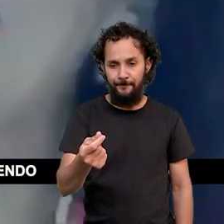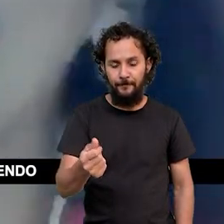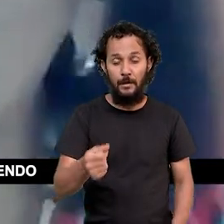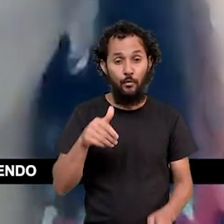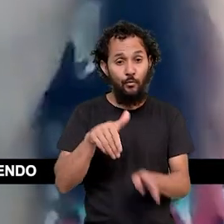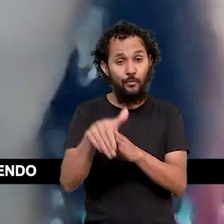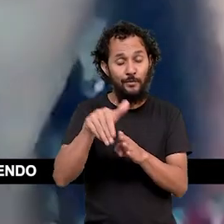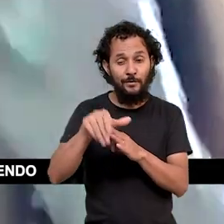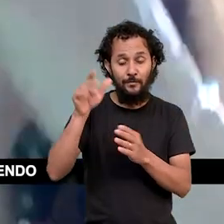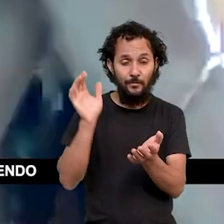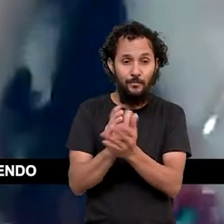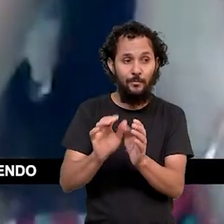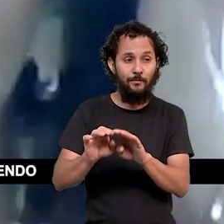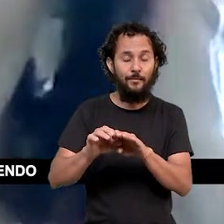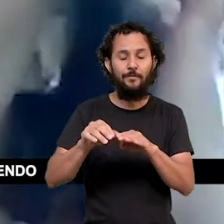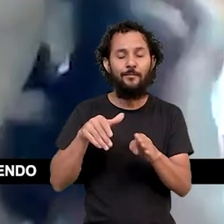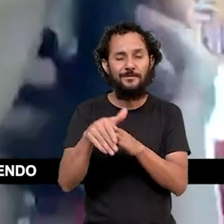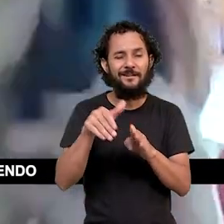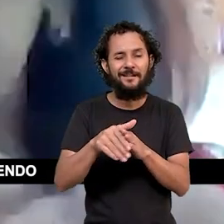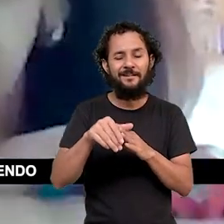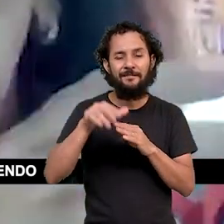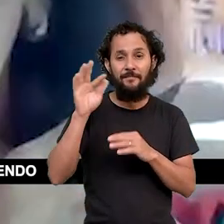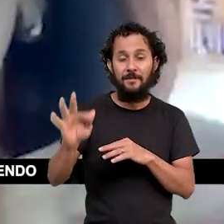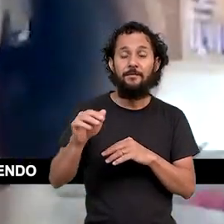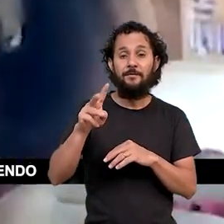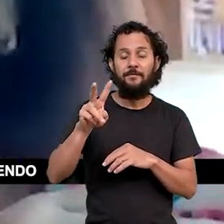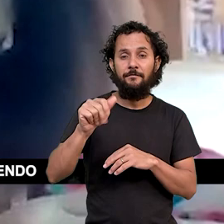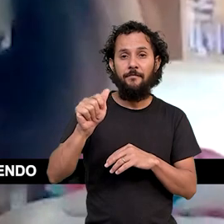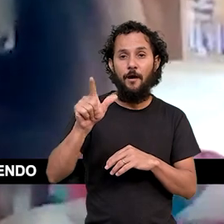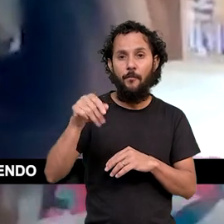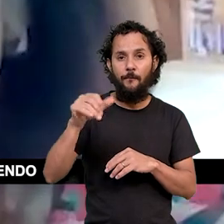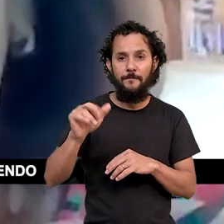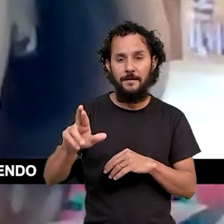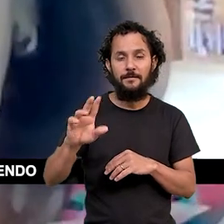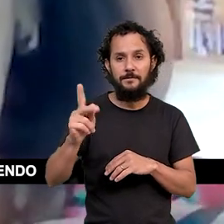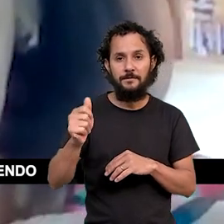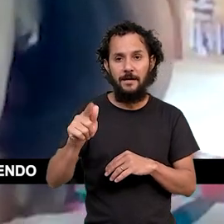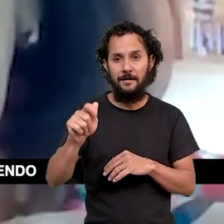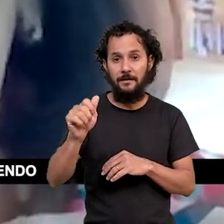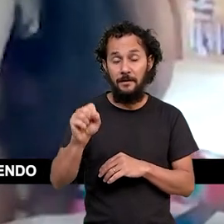dos conselheiros do Conselho Federal de Educação era o Valmir Chagas,